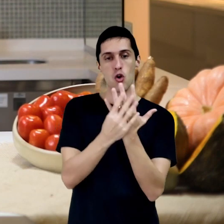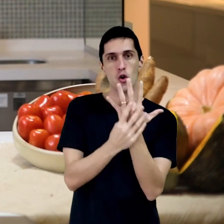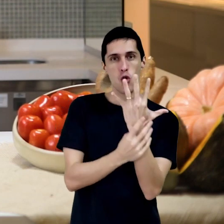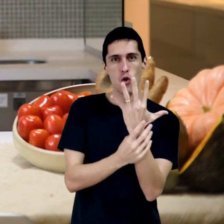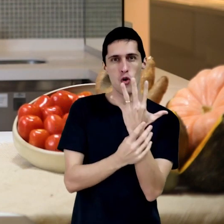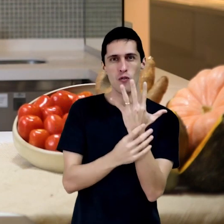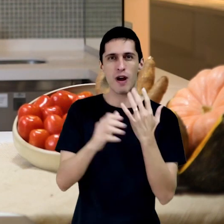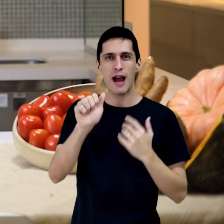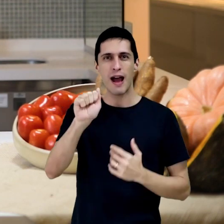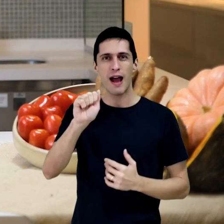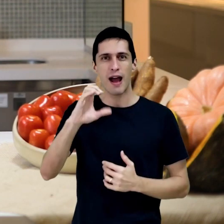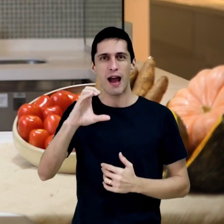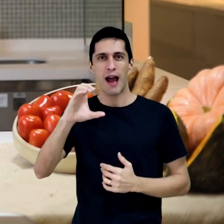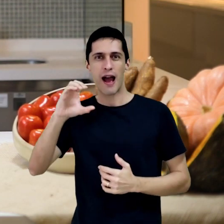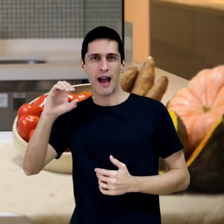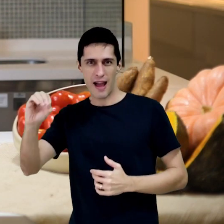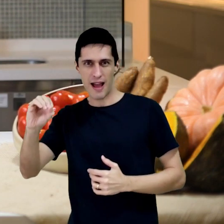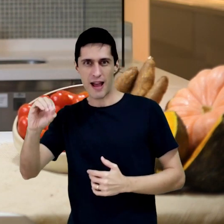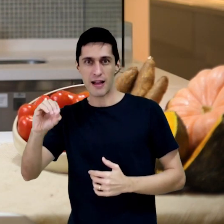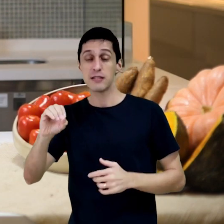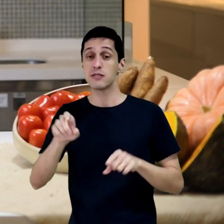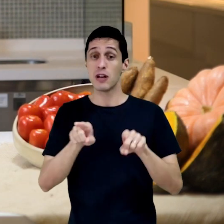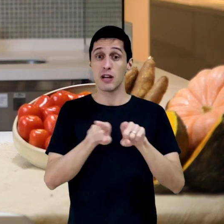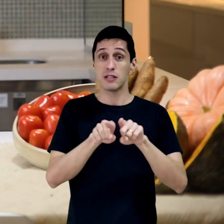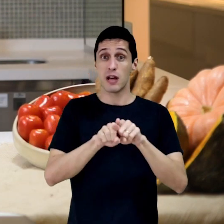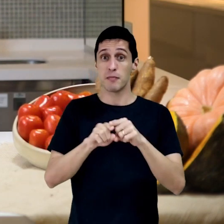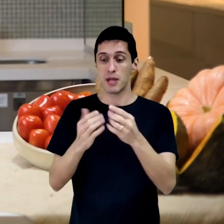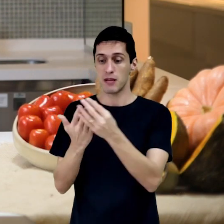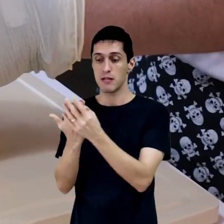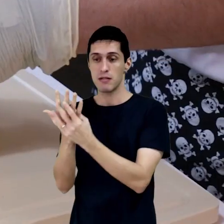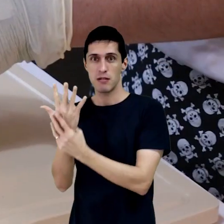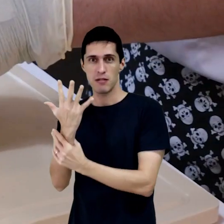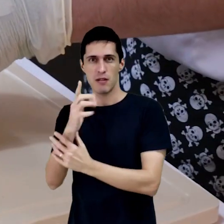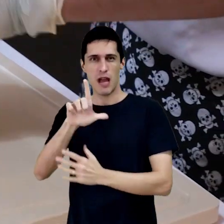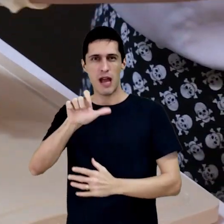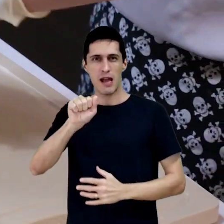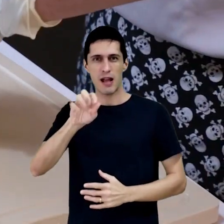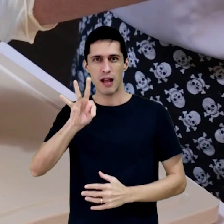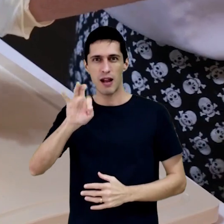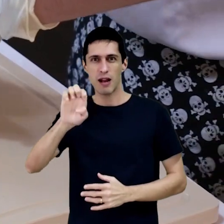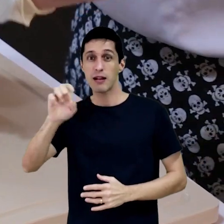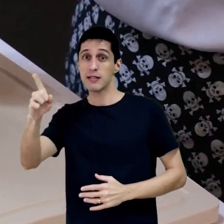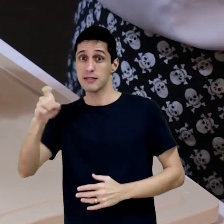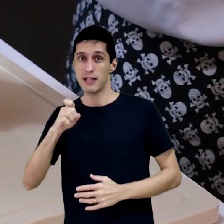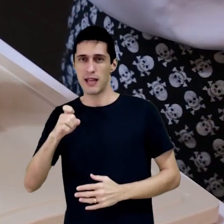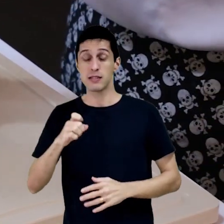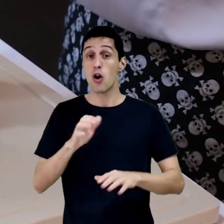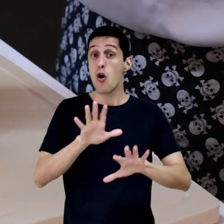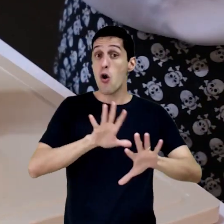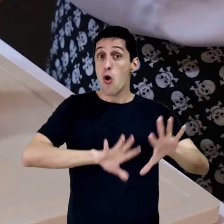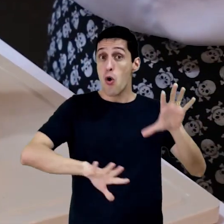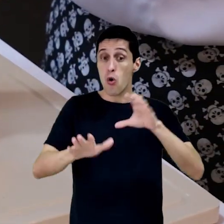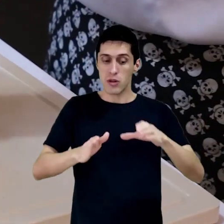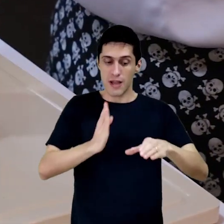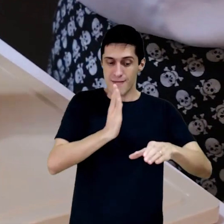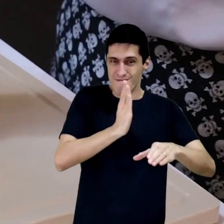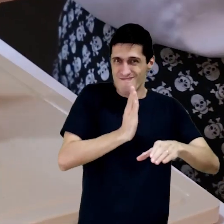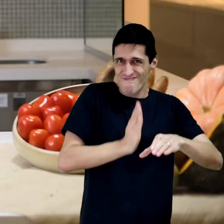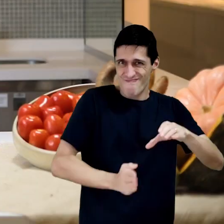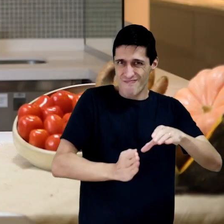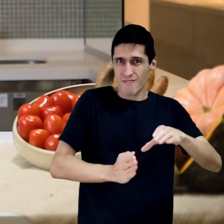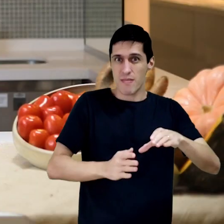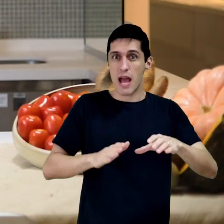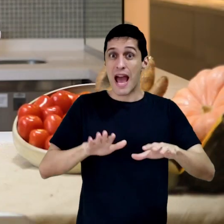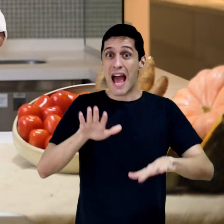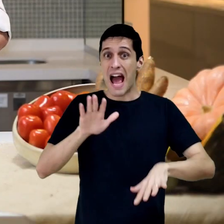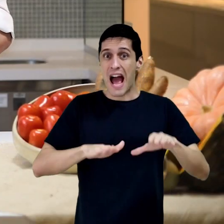estar fazendo em casa, tenha cuidado nessa hora aqui de cortar a abóbora. Ela acaba escorregando um pouco. Por ela ter uma casca um